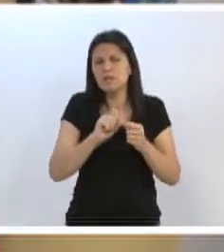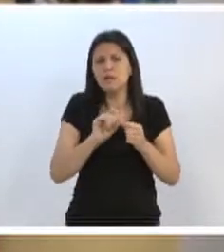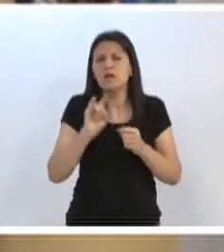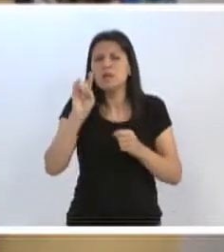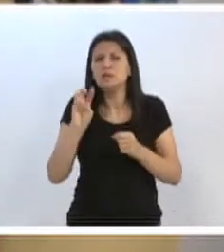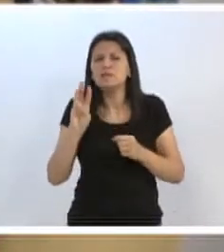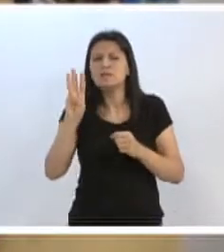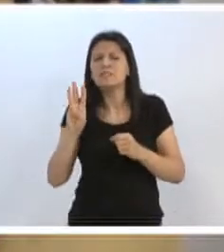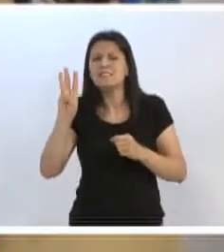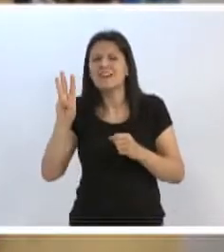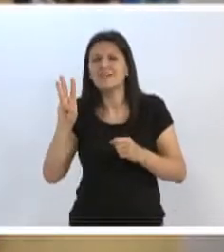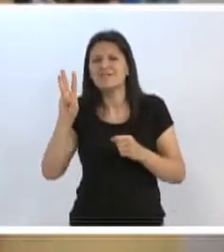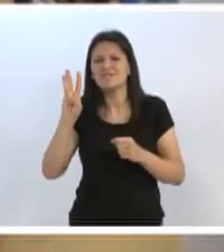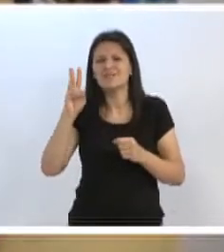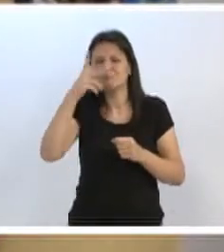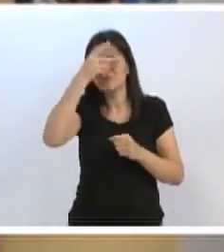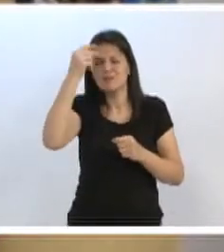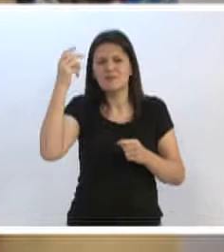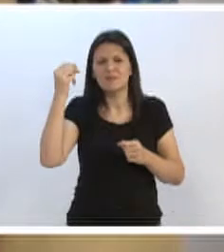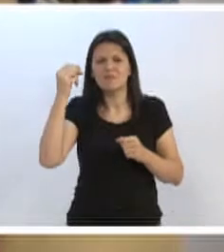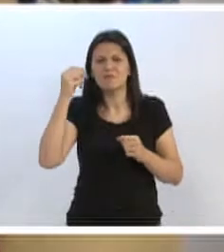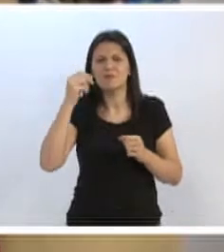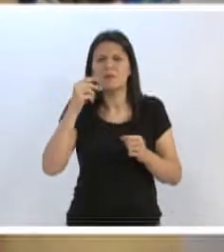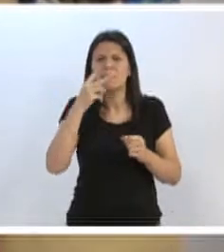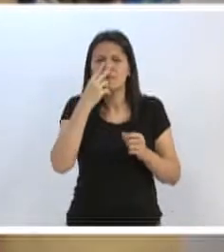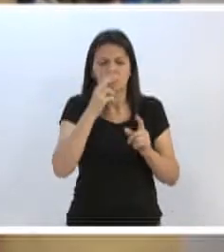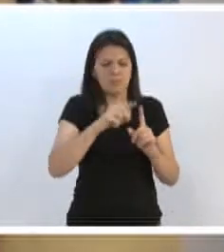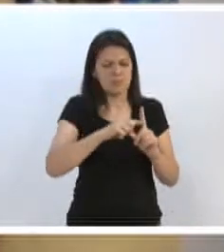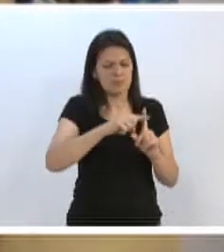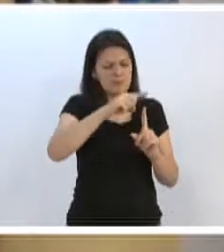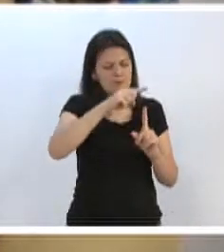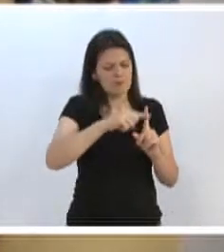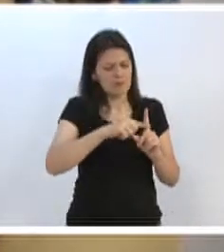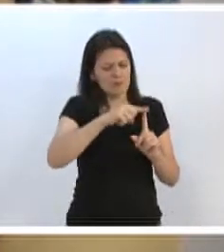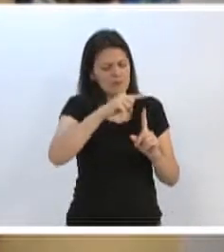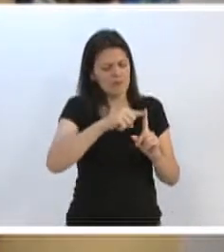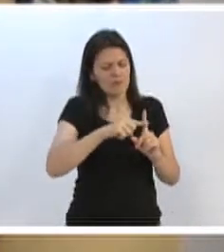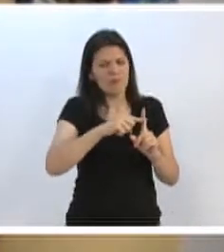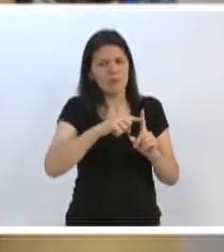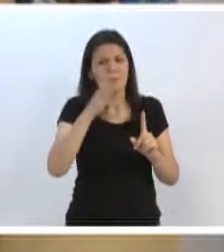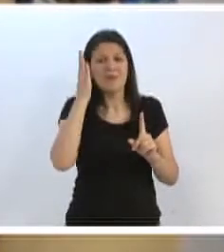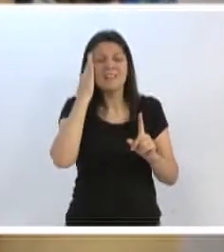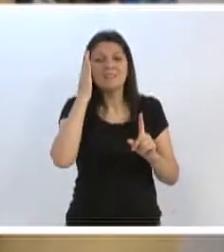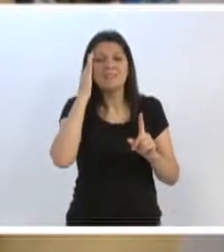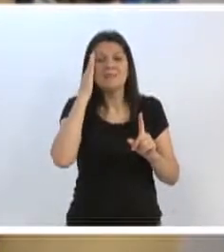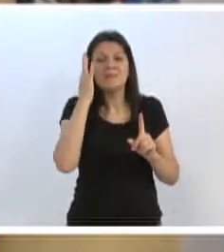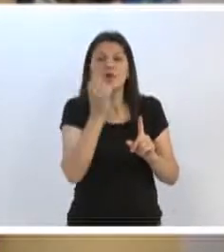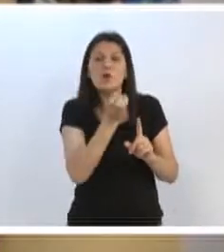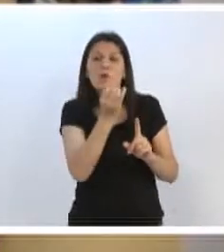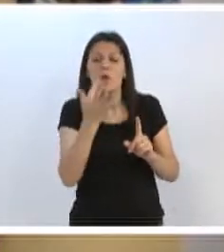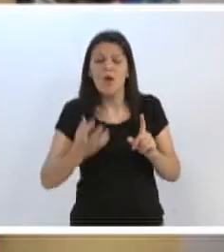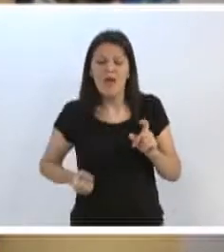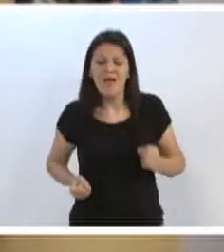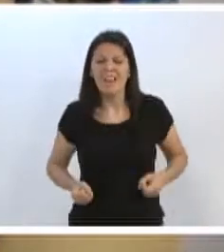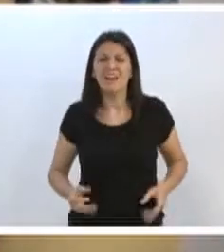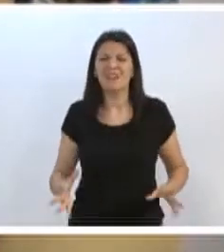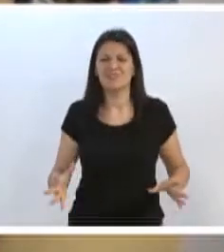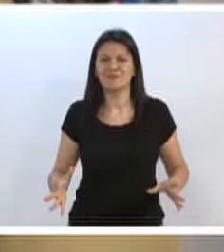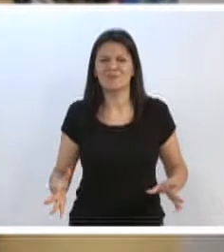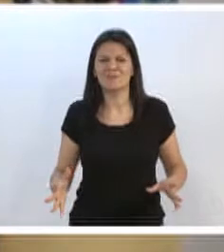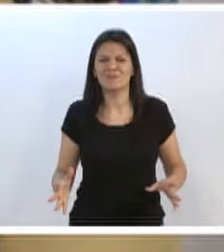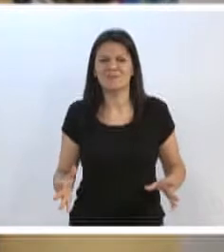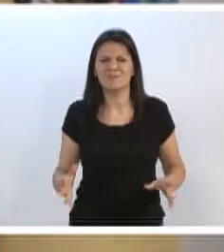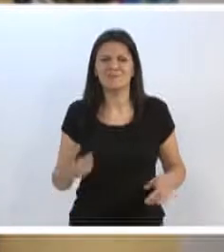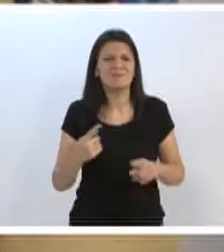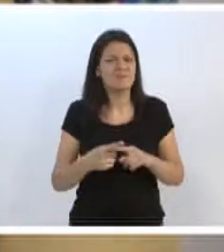tem um impostômetro, que a gente colocasse um vandalismômetro, para nós fazermos os cálculos aqui do quanto dos gastos a gente tem acerca de